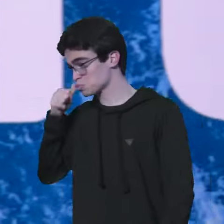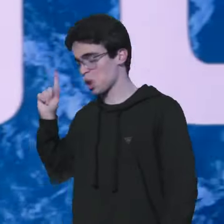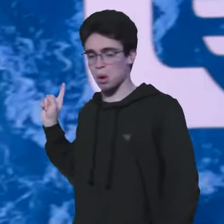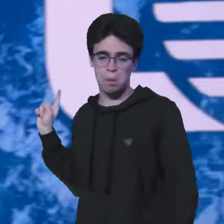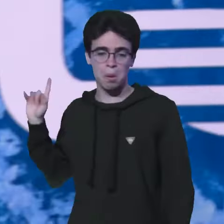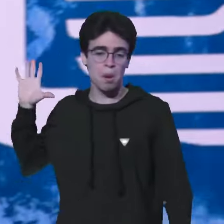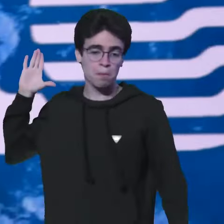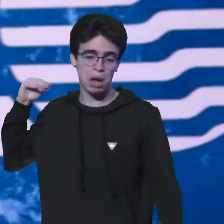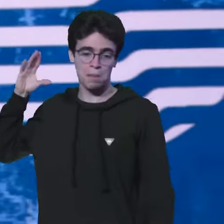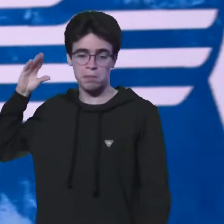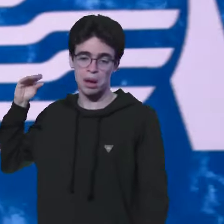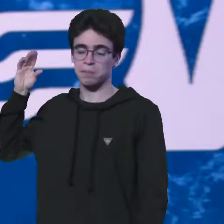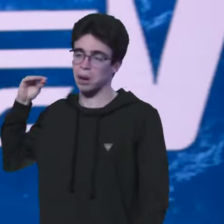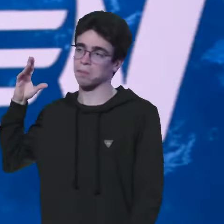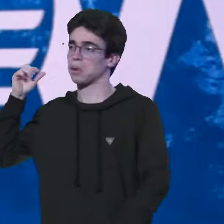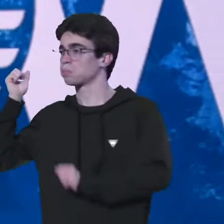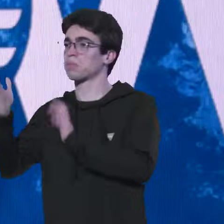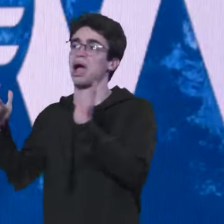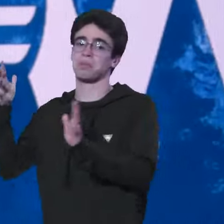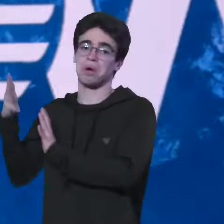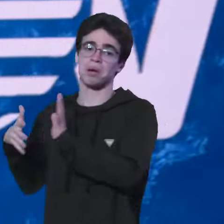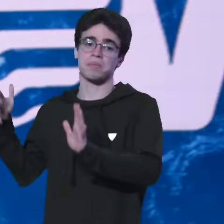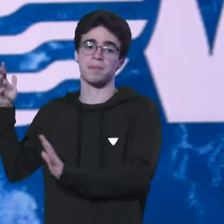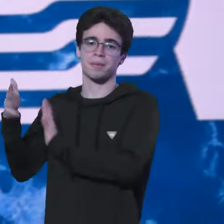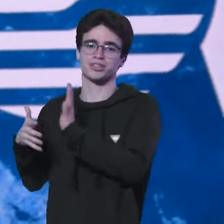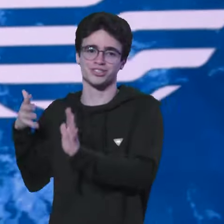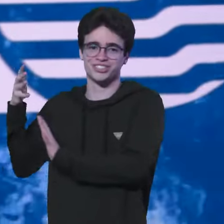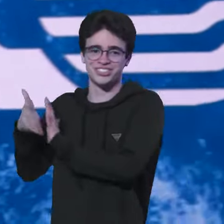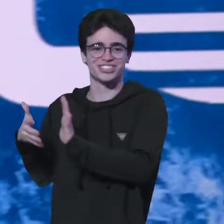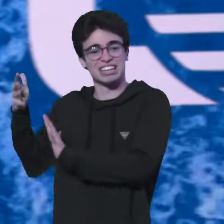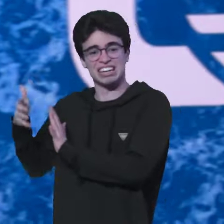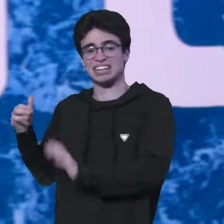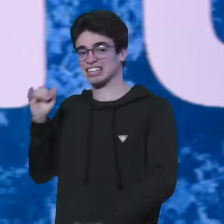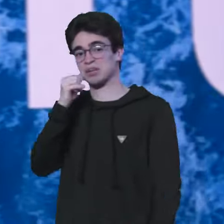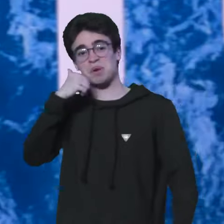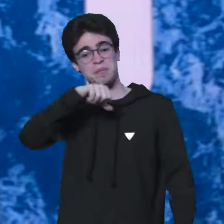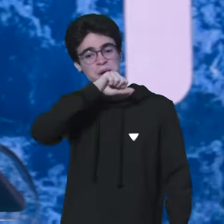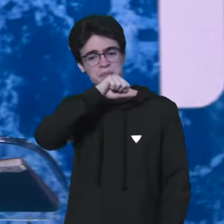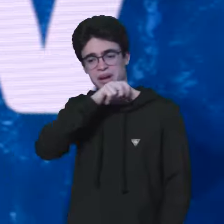você berrando no seu ouvido. Se você não aguenta a sua mãe te acordando de